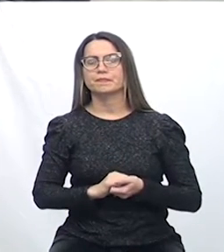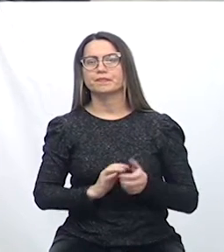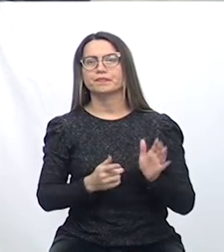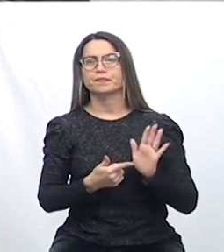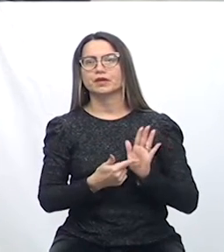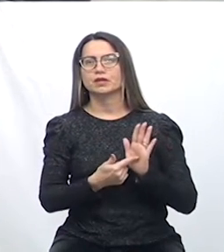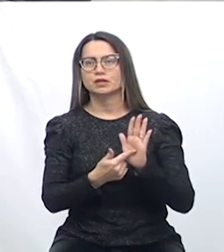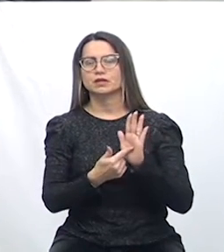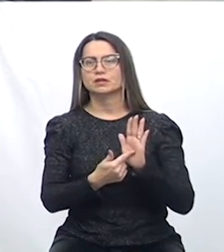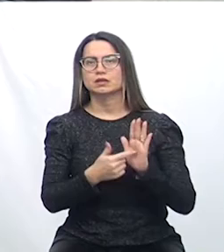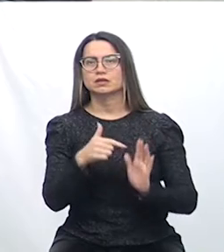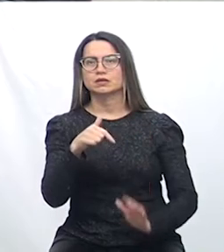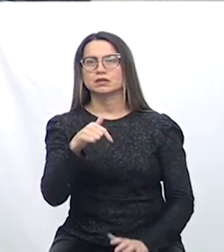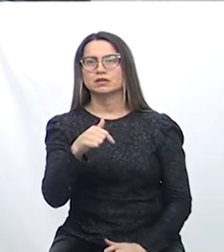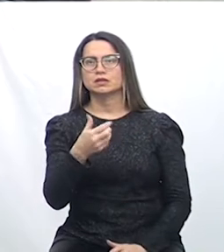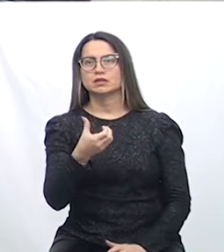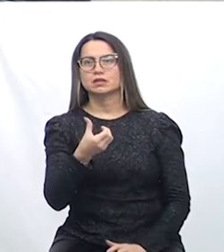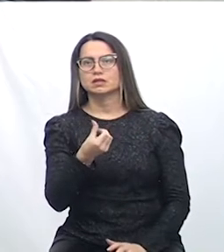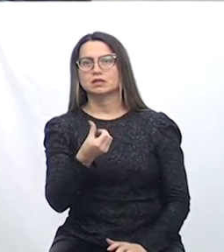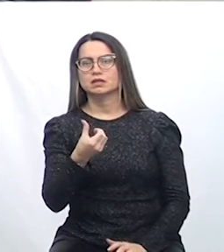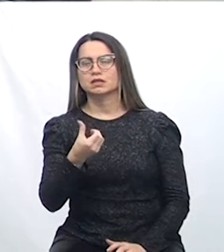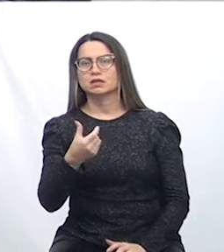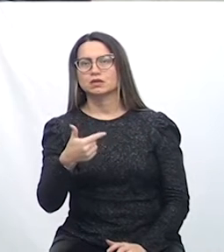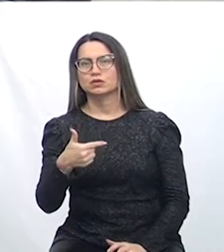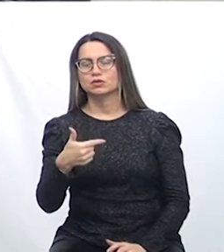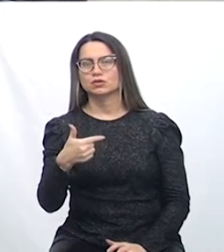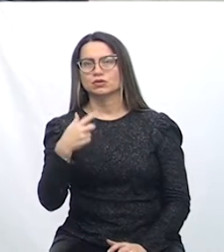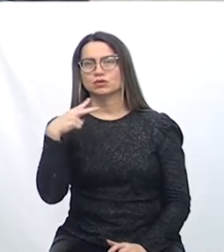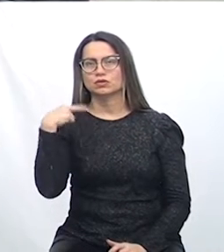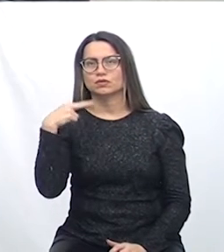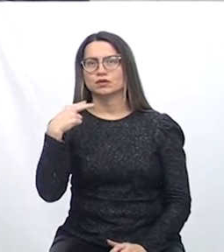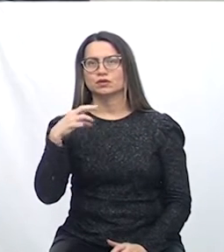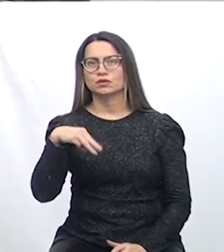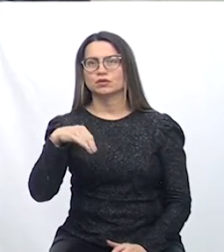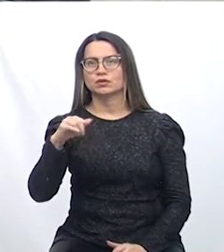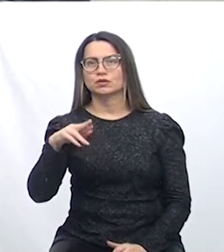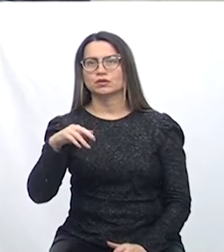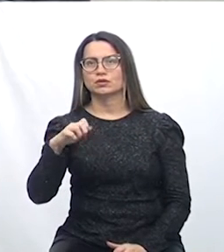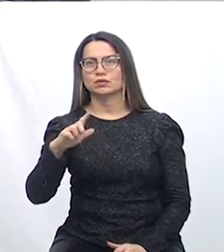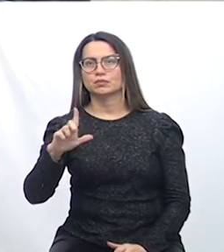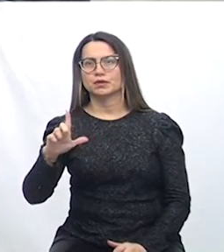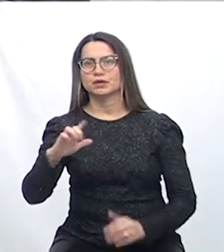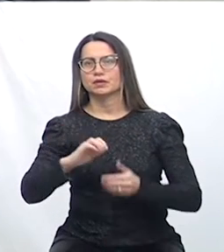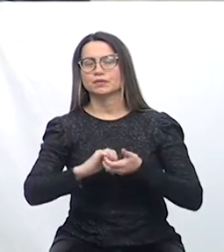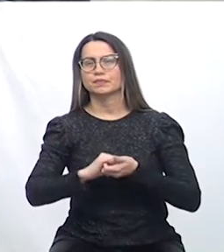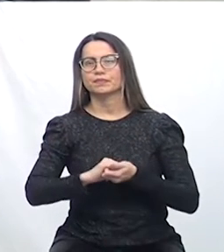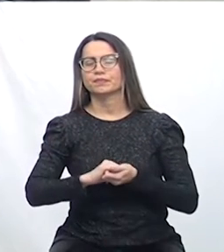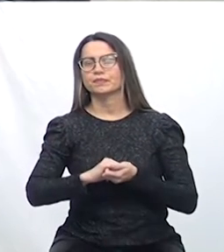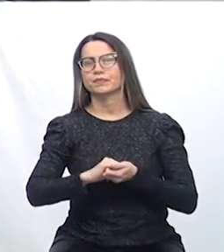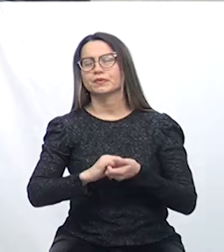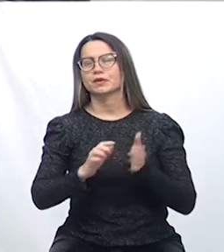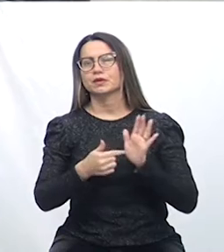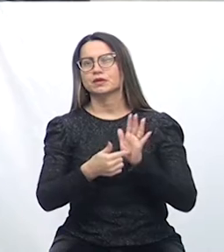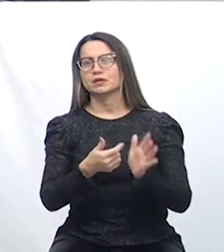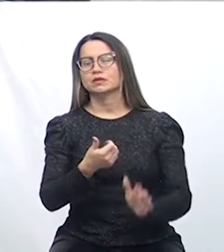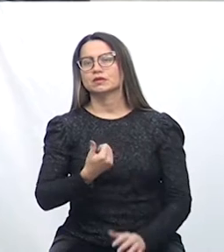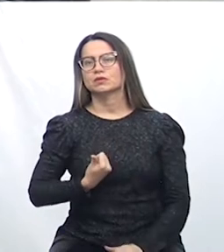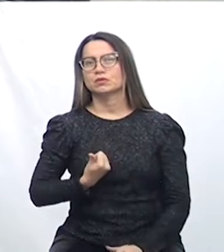Indicação número 762 de 2022, de autoria do vereador Miguel Pierini. Indicações